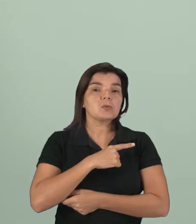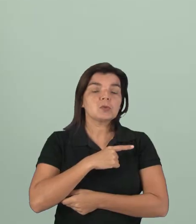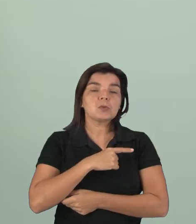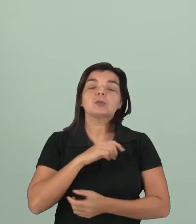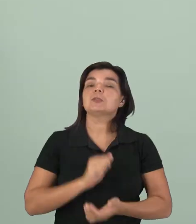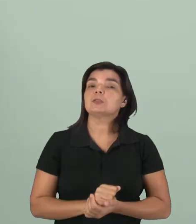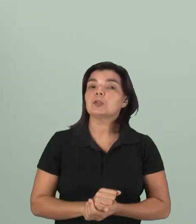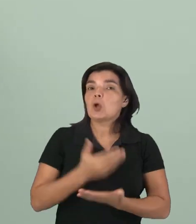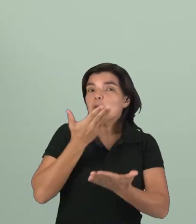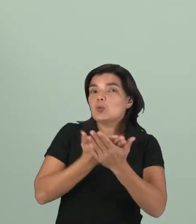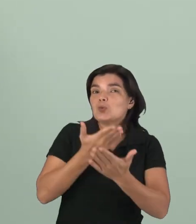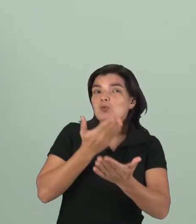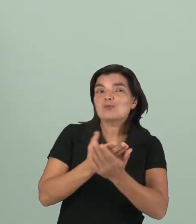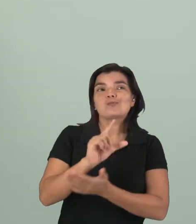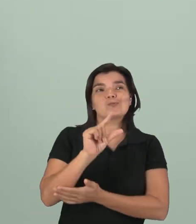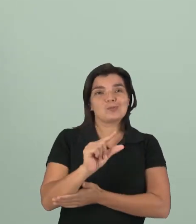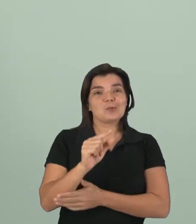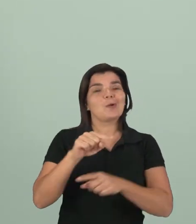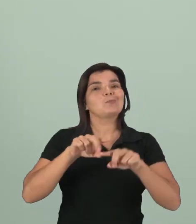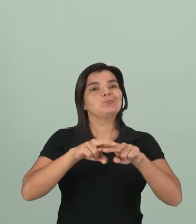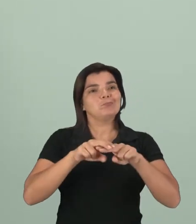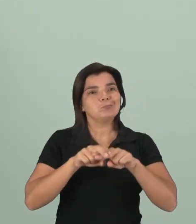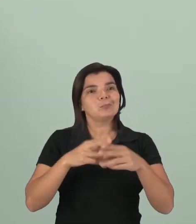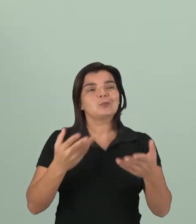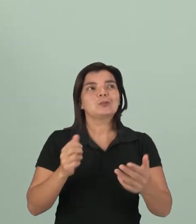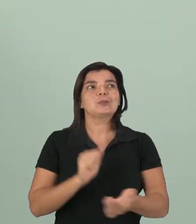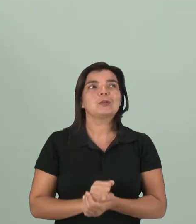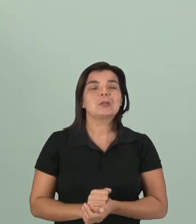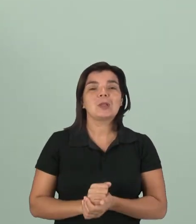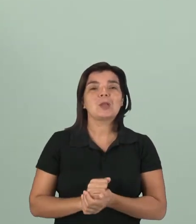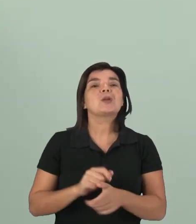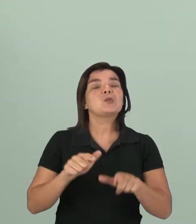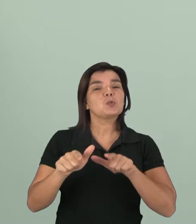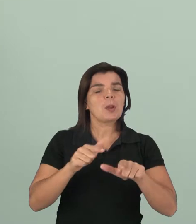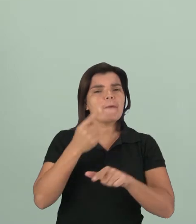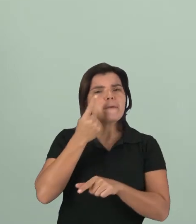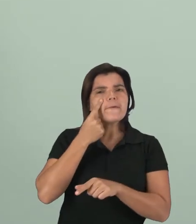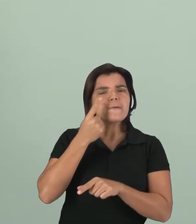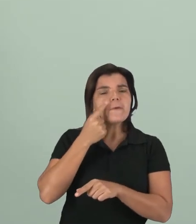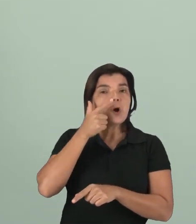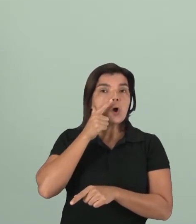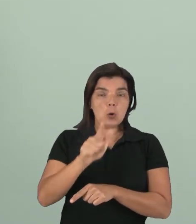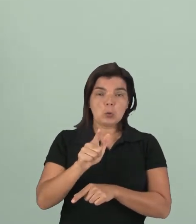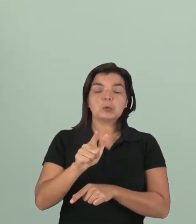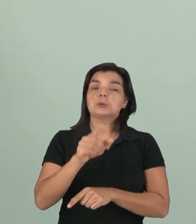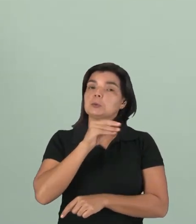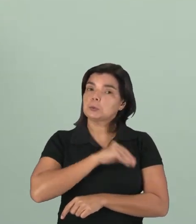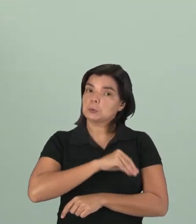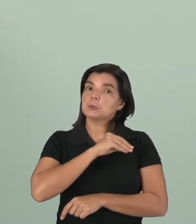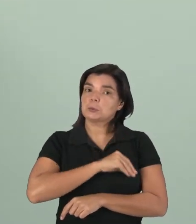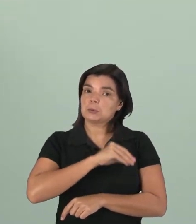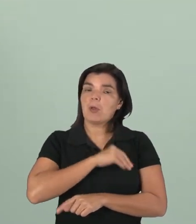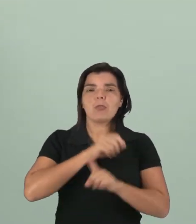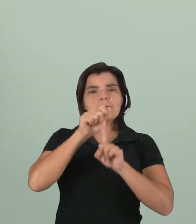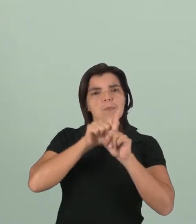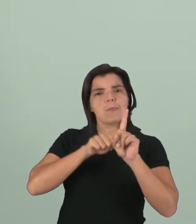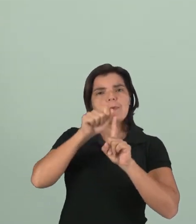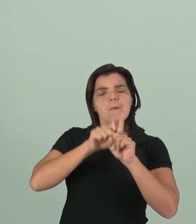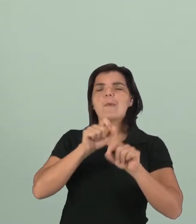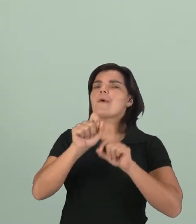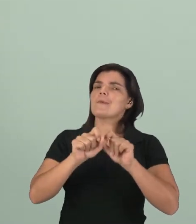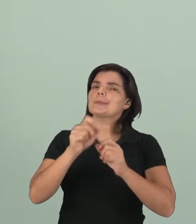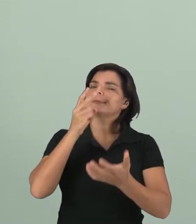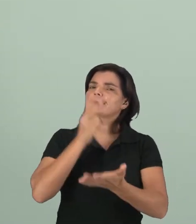menos escolaridade e, portanto, aquele trabalho que ela busca para ganhar os seus salários em mensal,